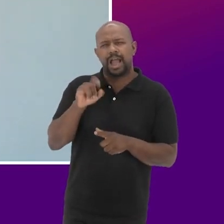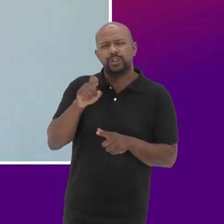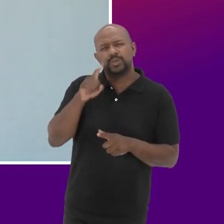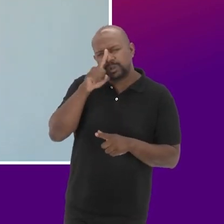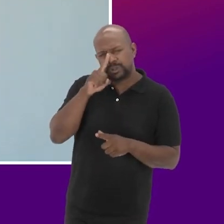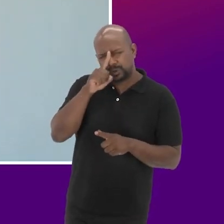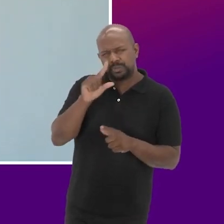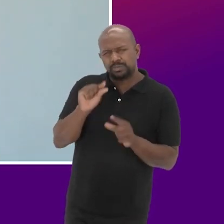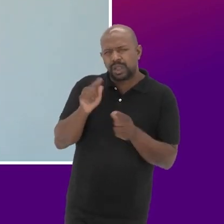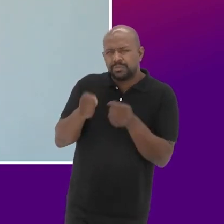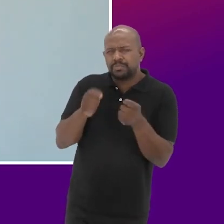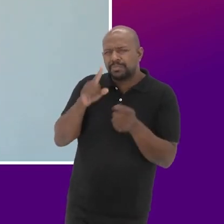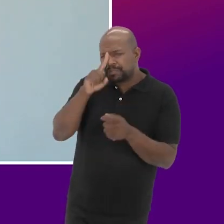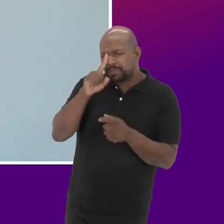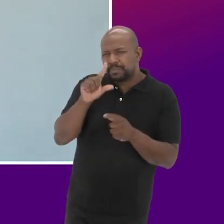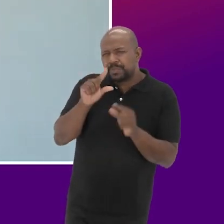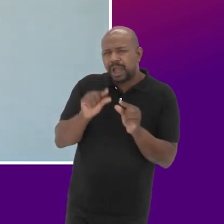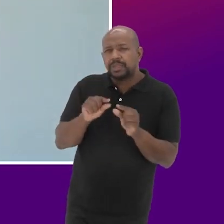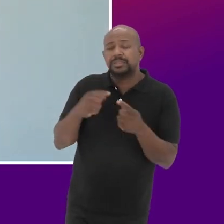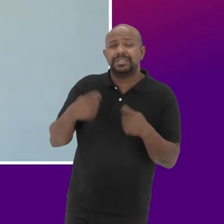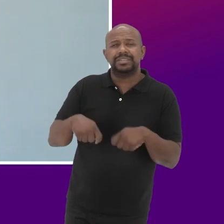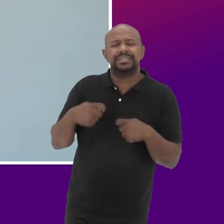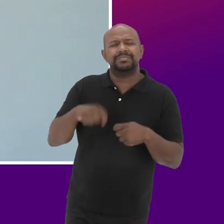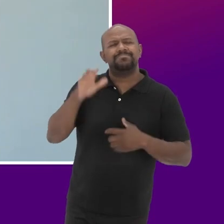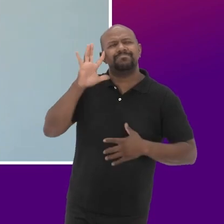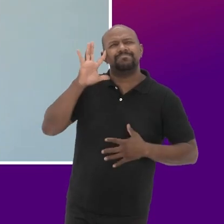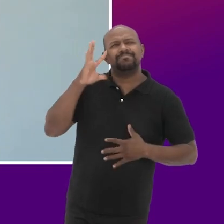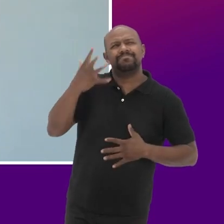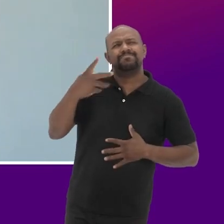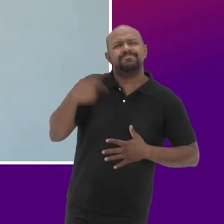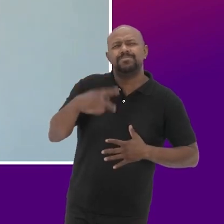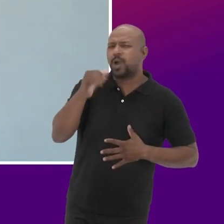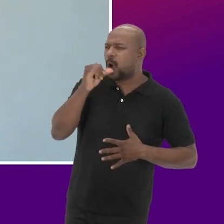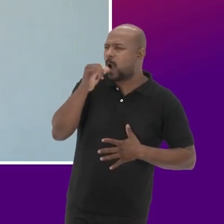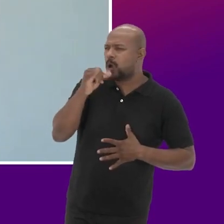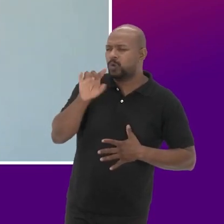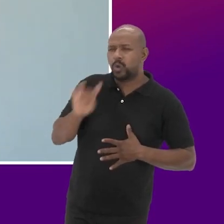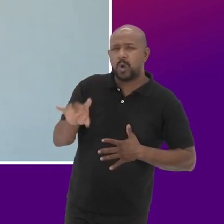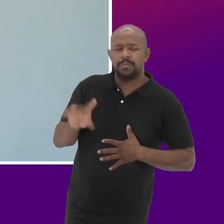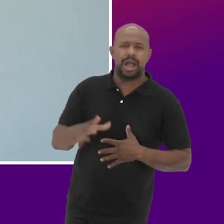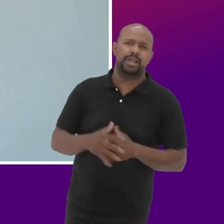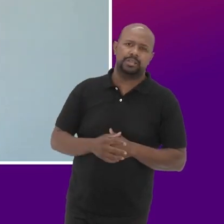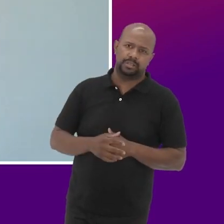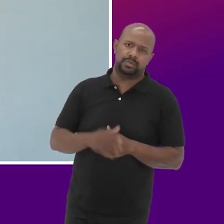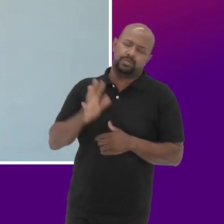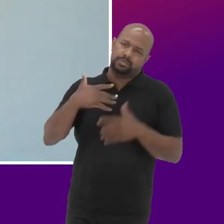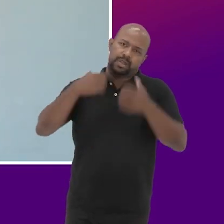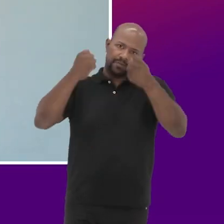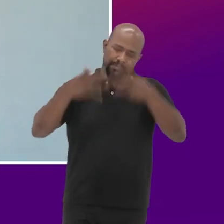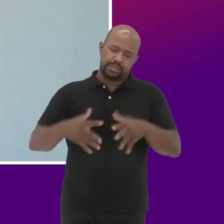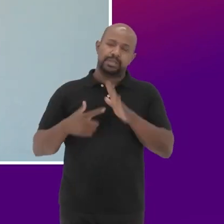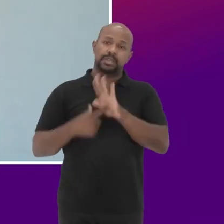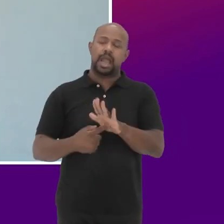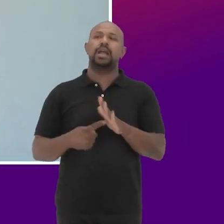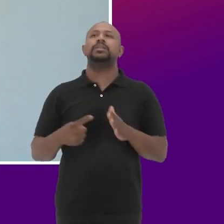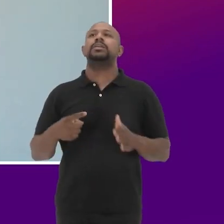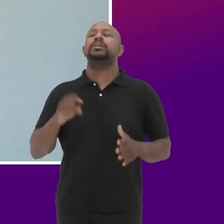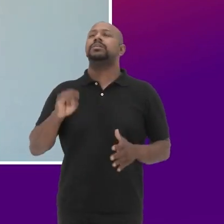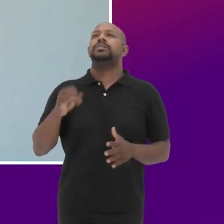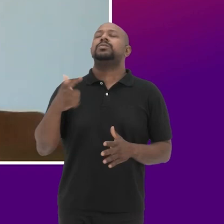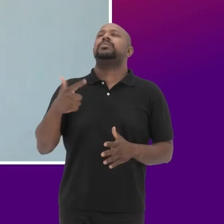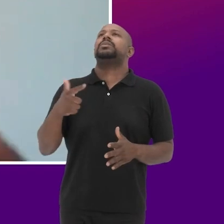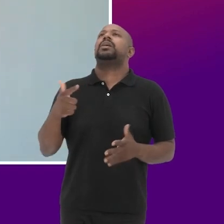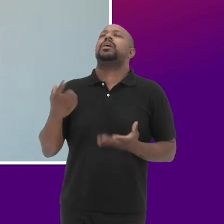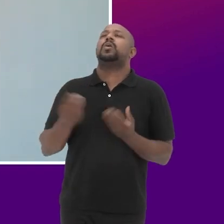baixo, ele necessita, né, que as decisões sejam automáticas, né, como o próprio apresentão foi colocado, assim,